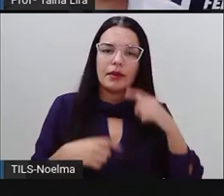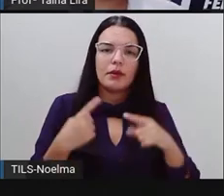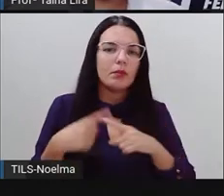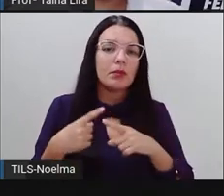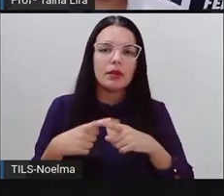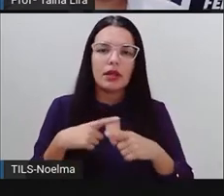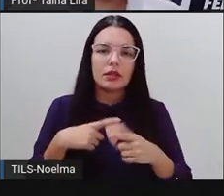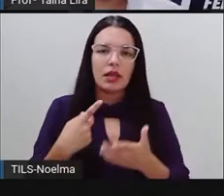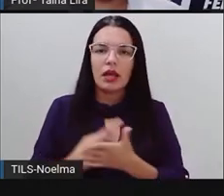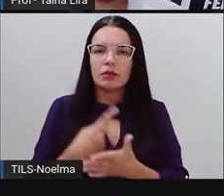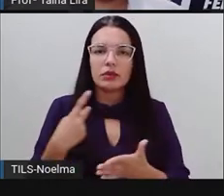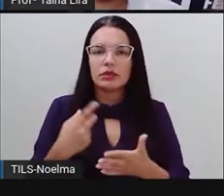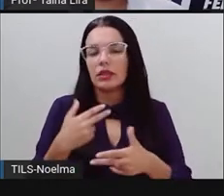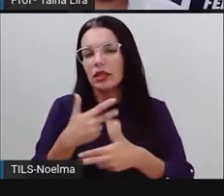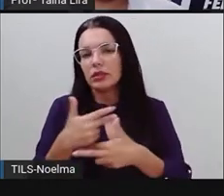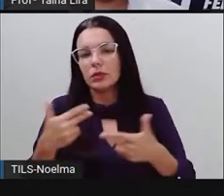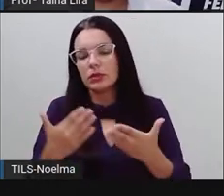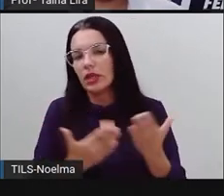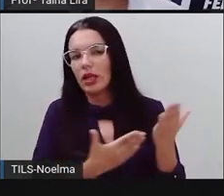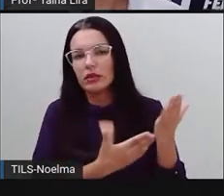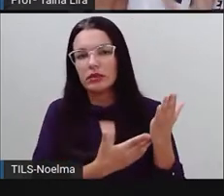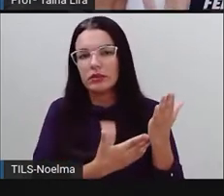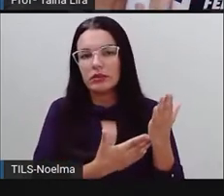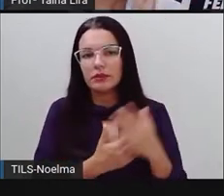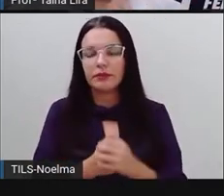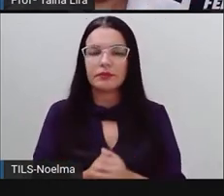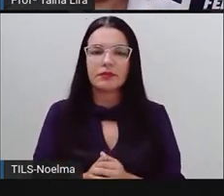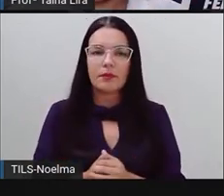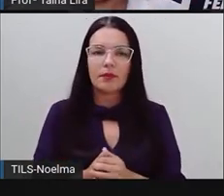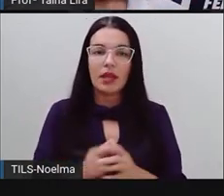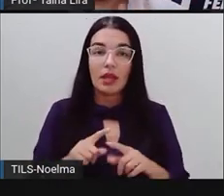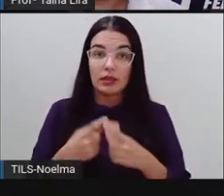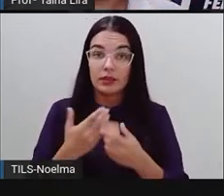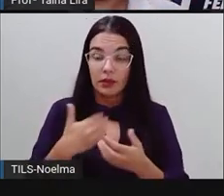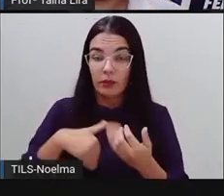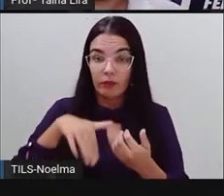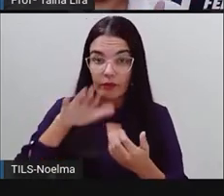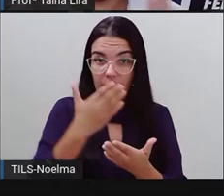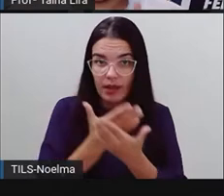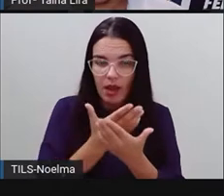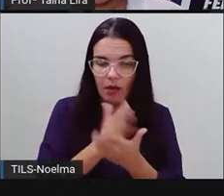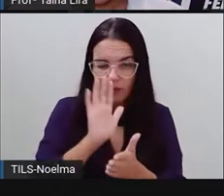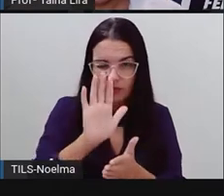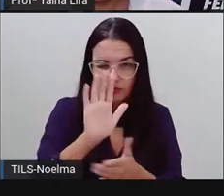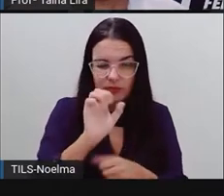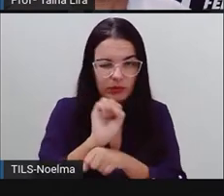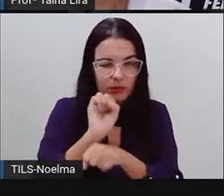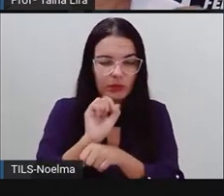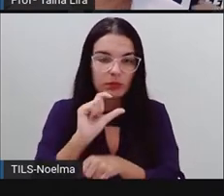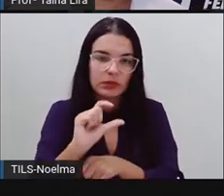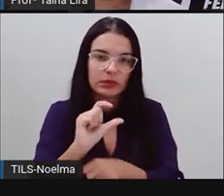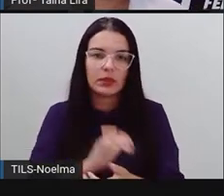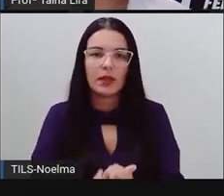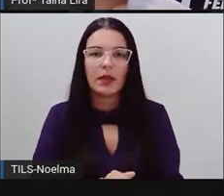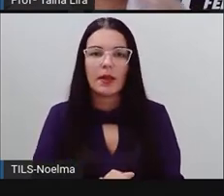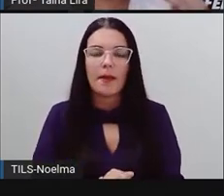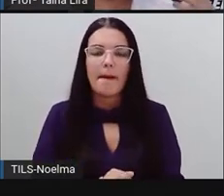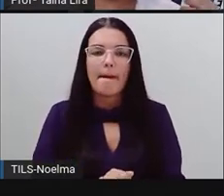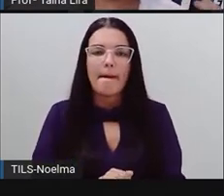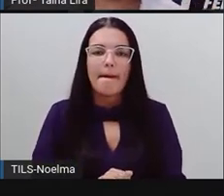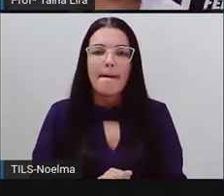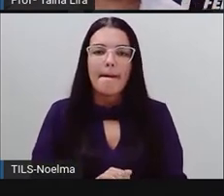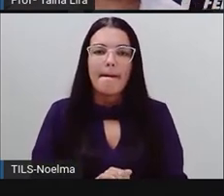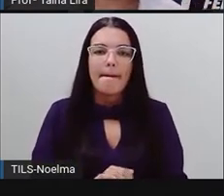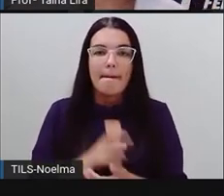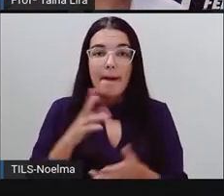escreve como se tiver ali com a letra e a gente vai ver isso nessa aula tá bom bom mas o